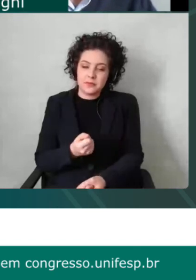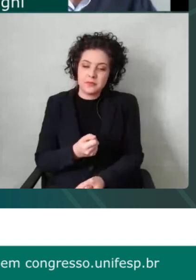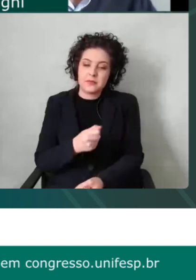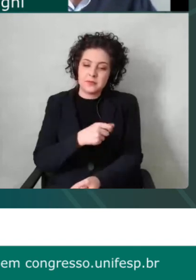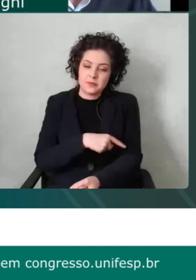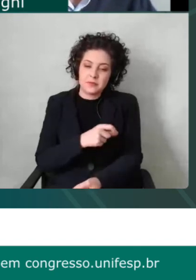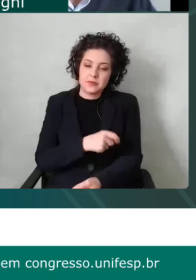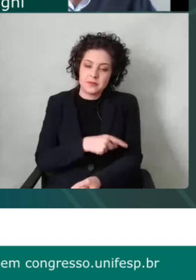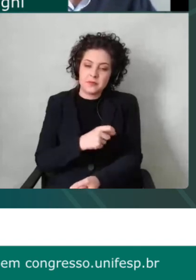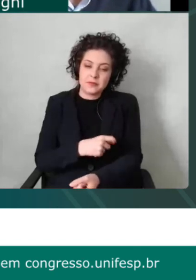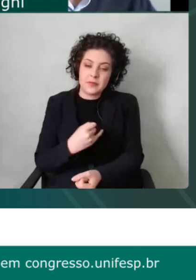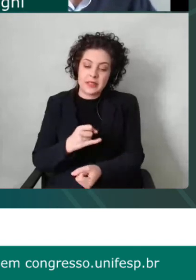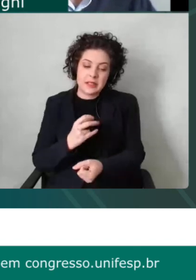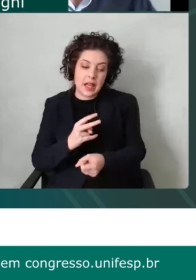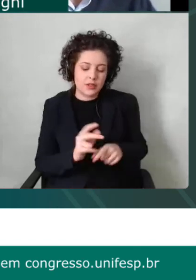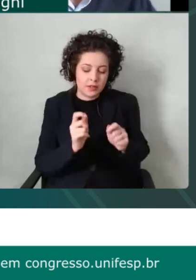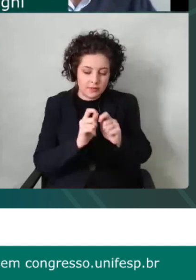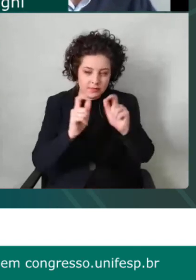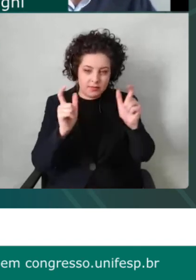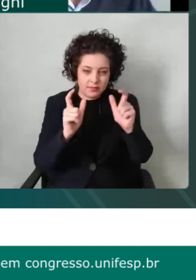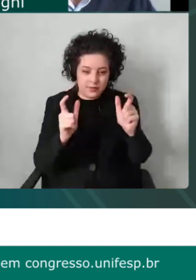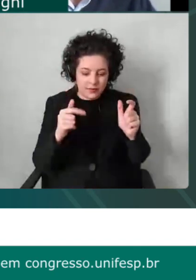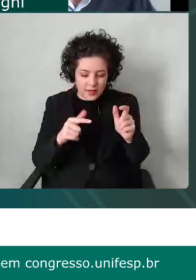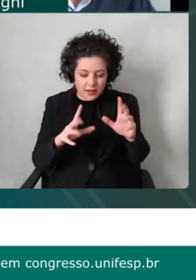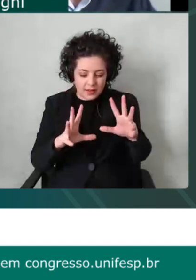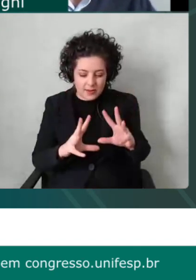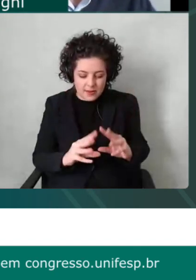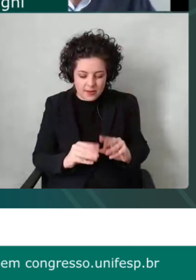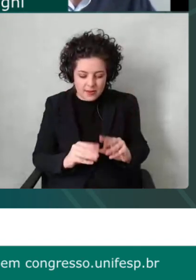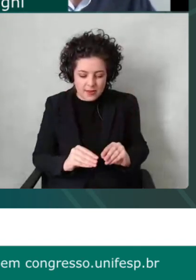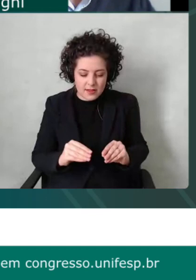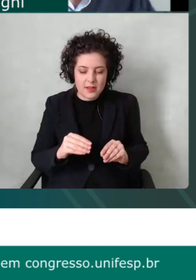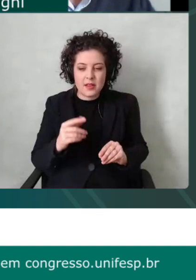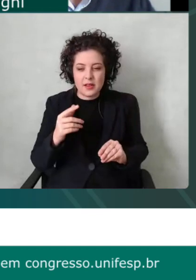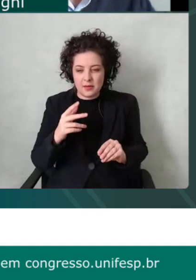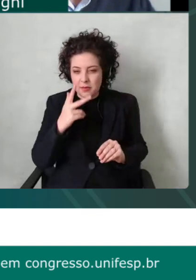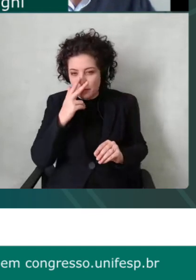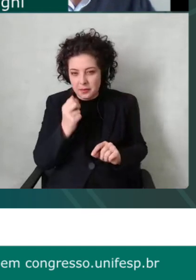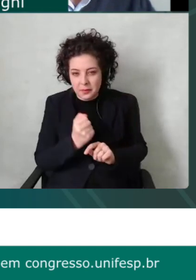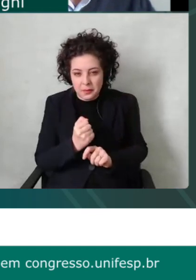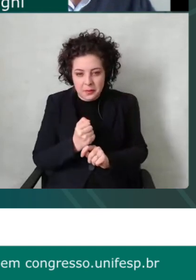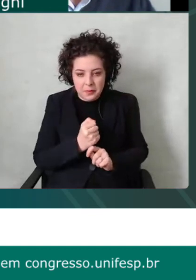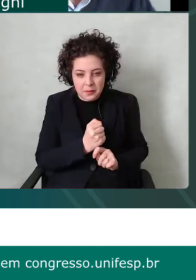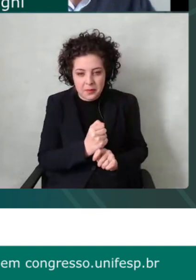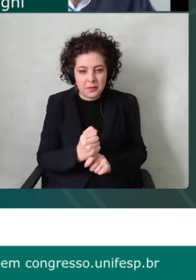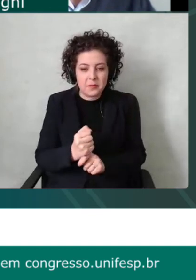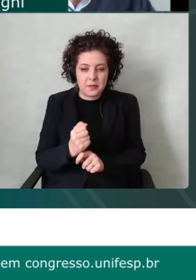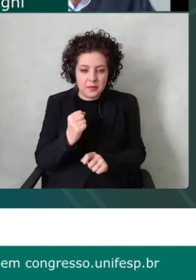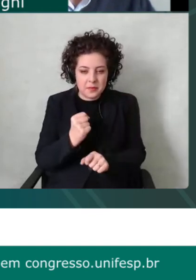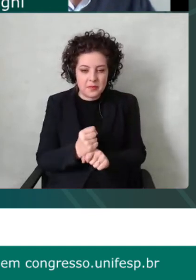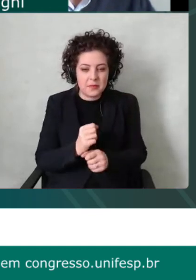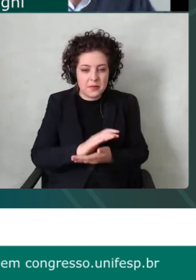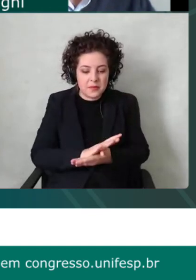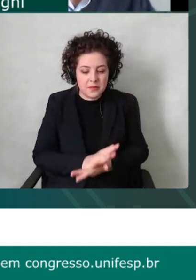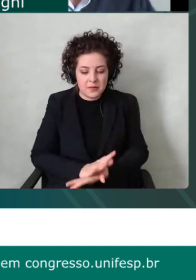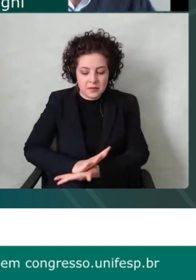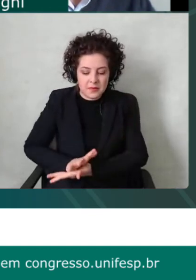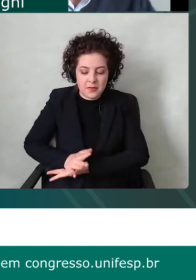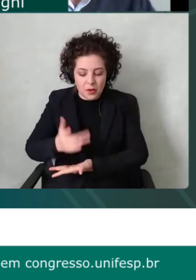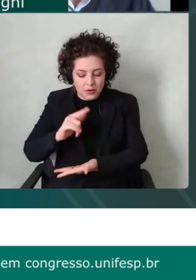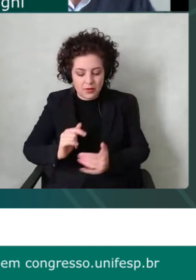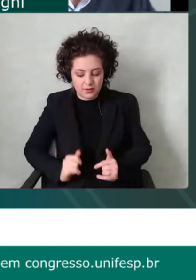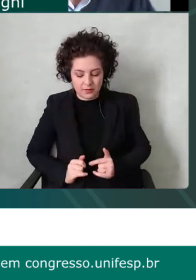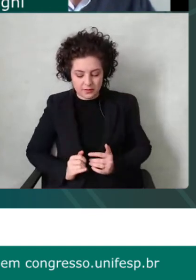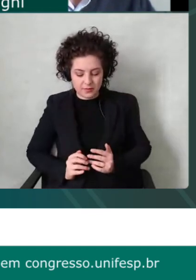está latente a acordar, você vai diminuindo a quantidade de vírus. E melhorar a imunidade dessa pessoa para ela naturalmente